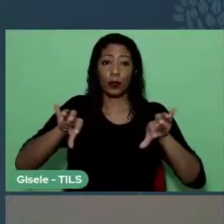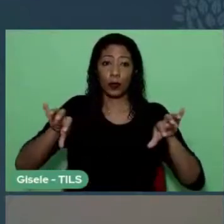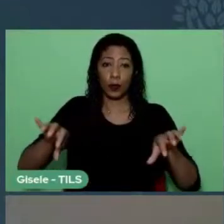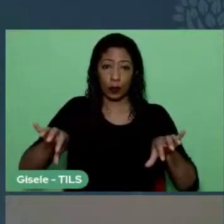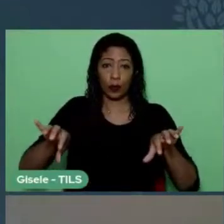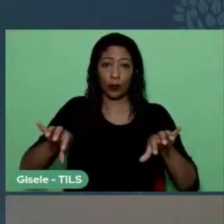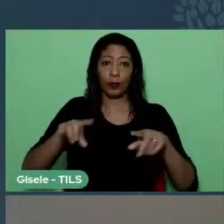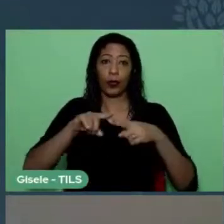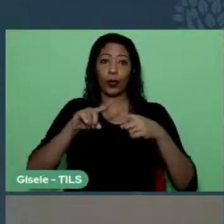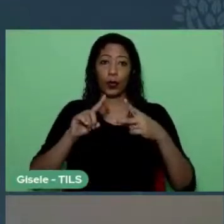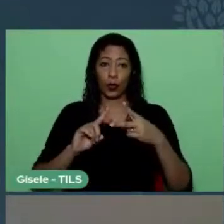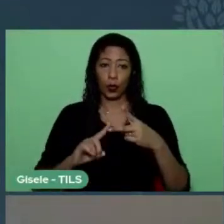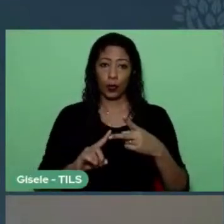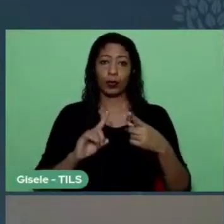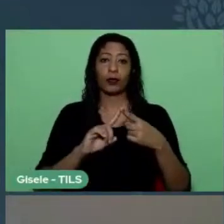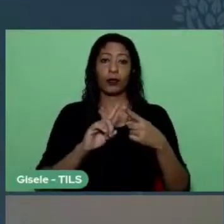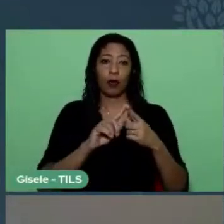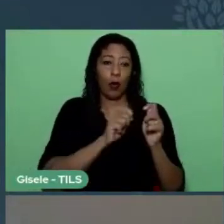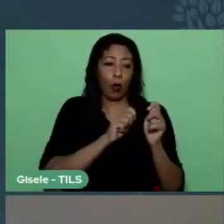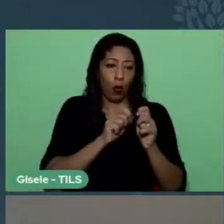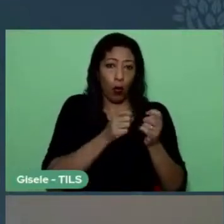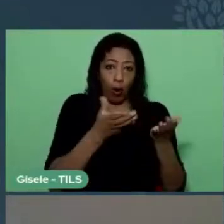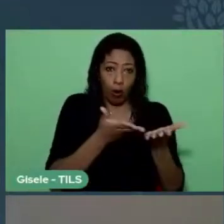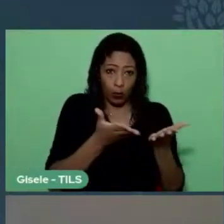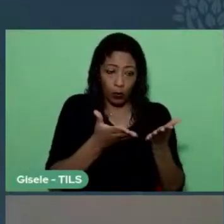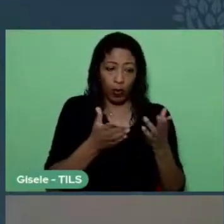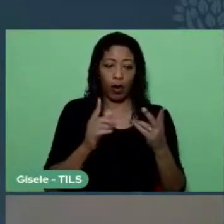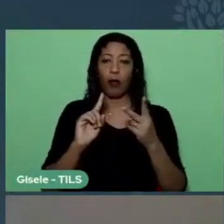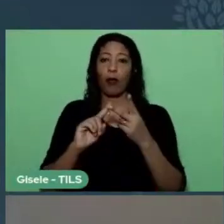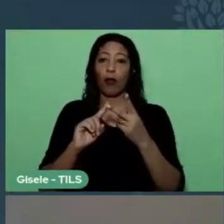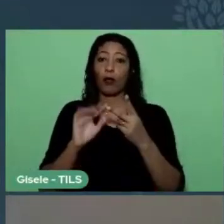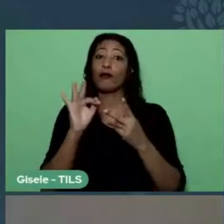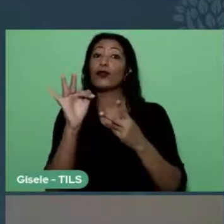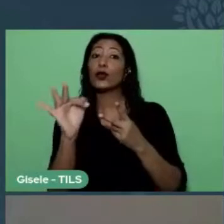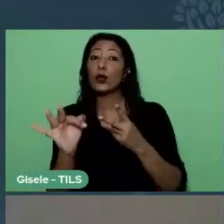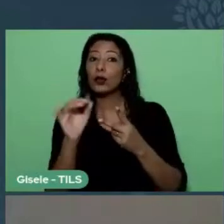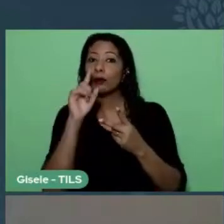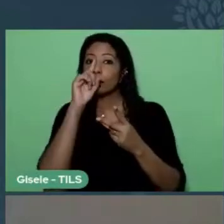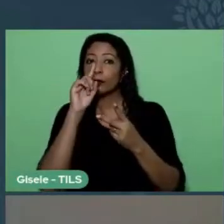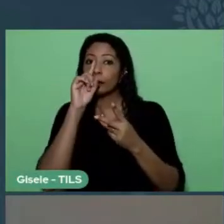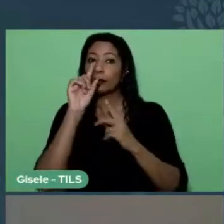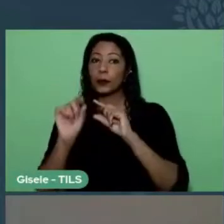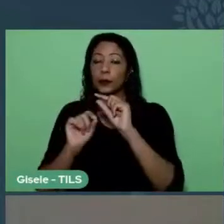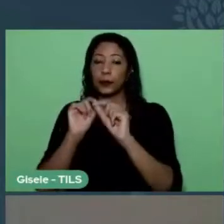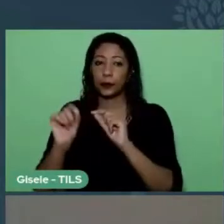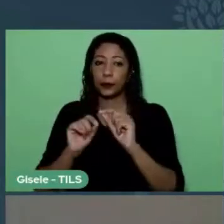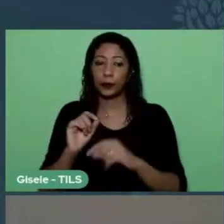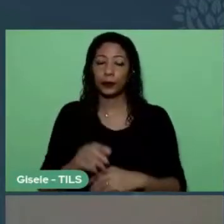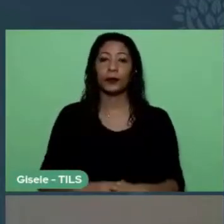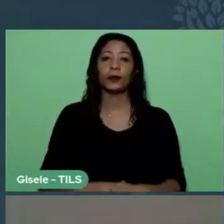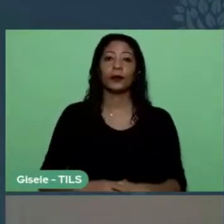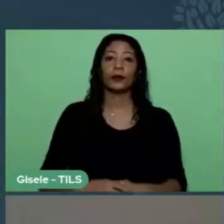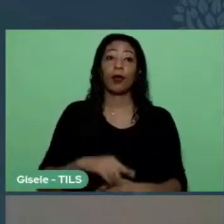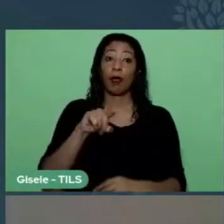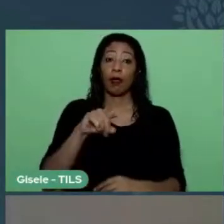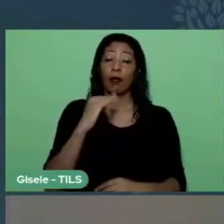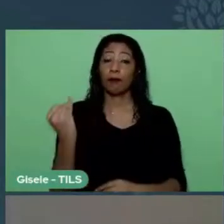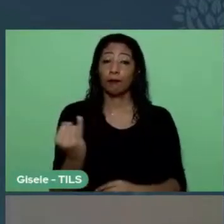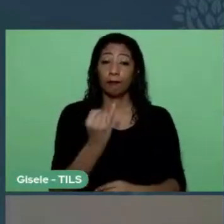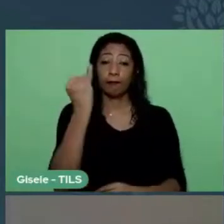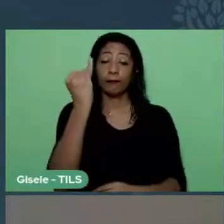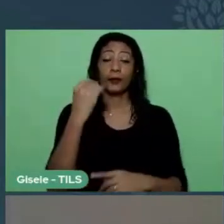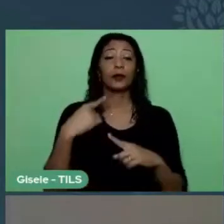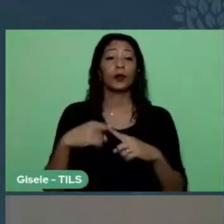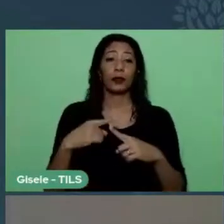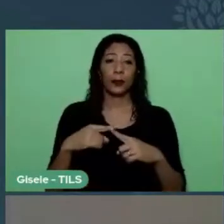asma em dois: o controle atual e o risco futuro. Então, e esse é um ponto muito importante que eu queria lembrar para vocês,